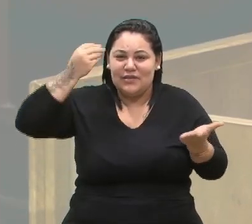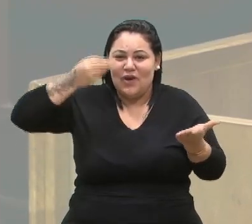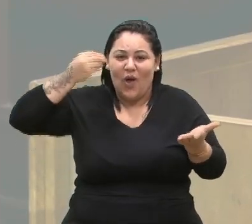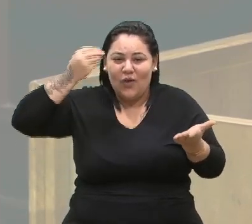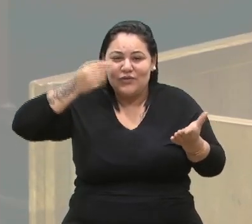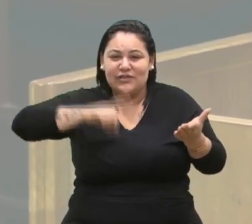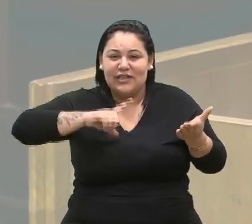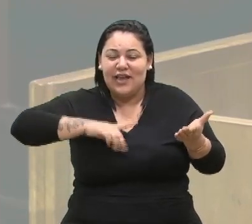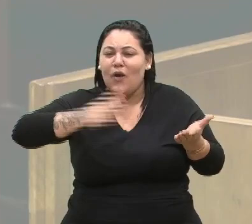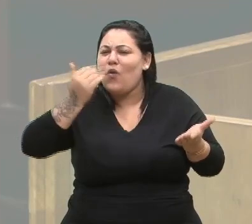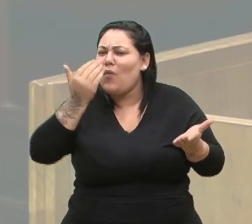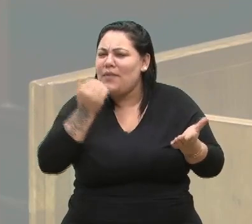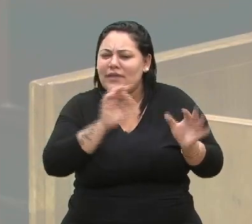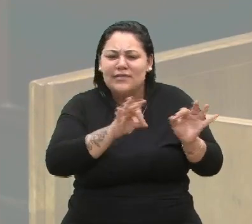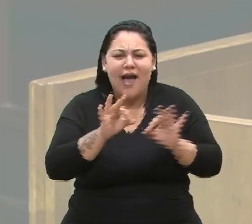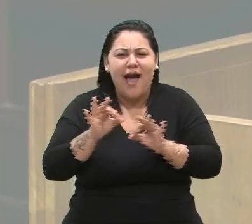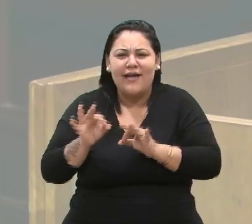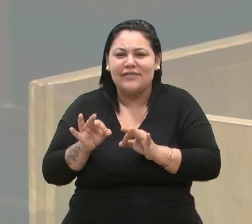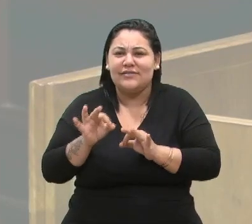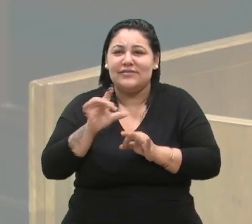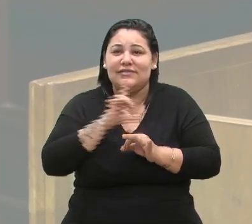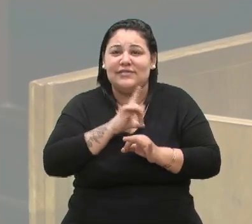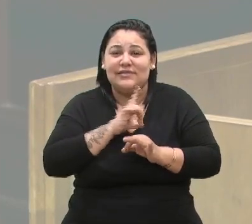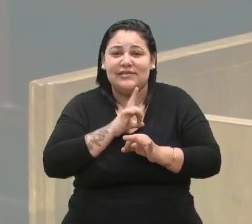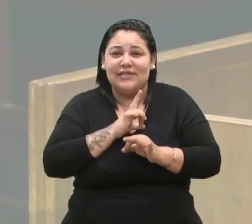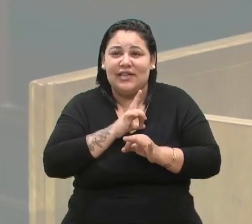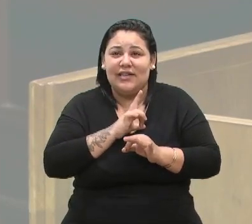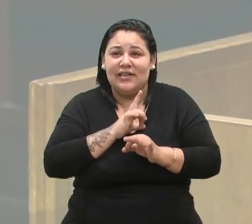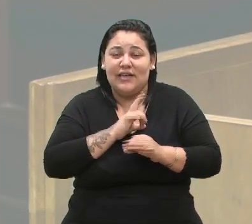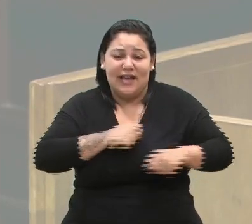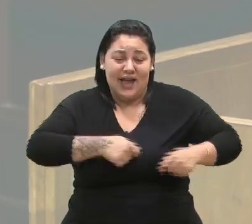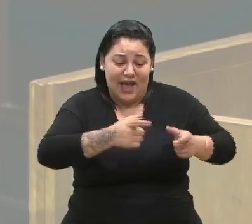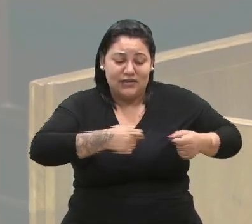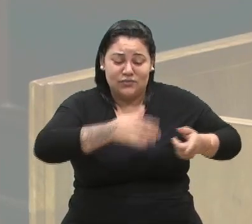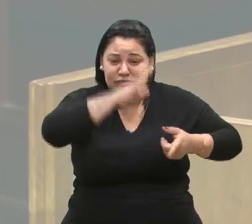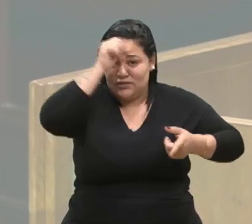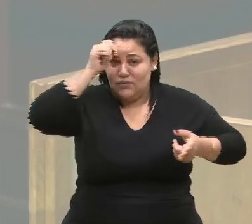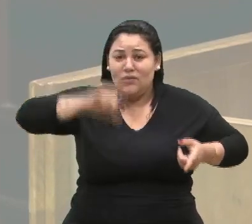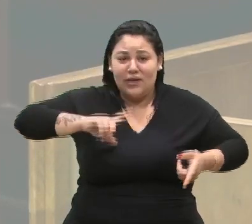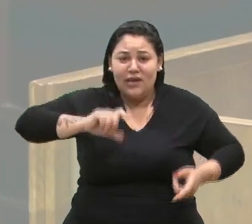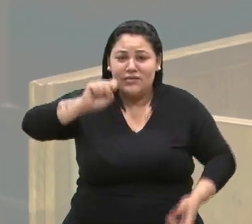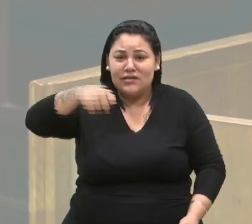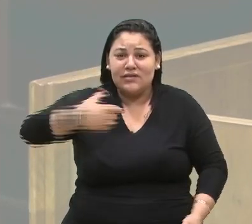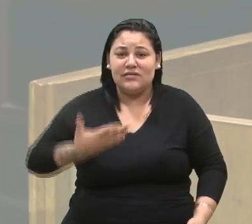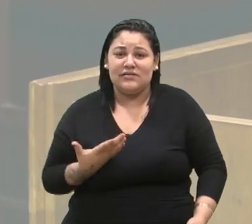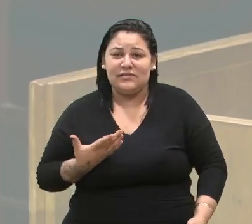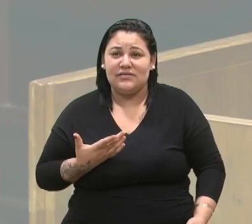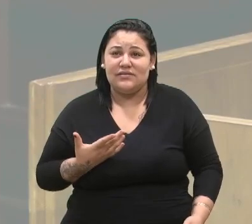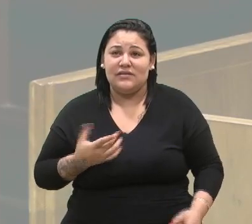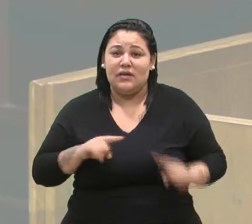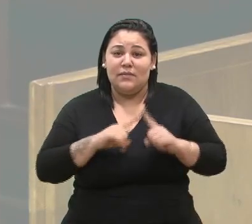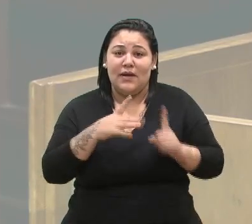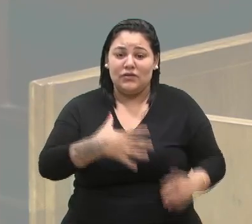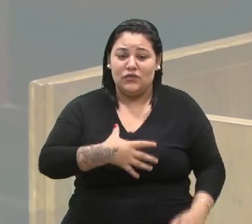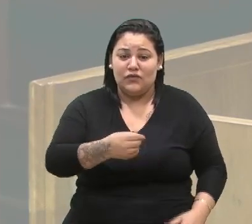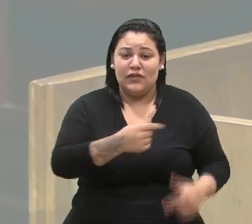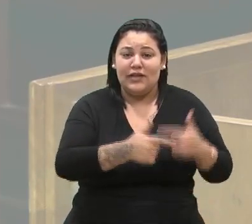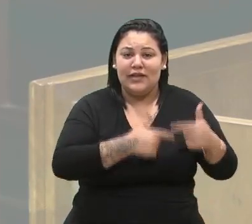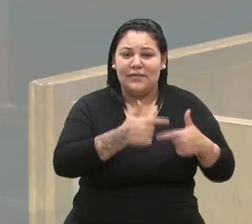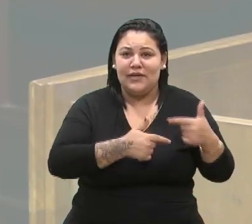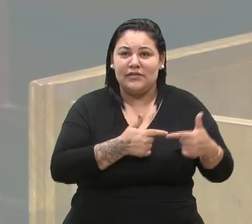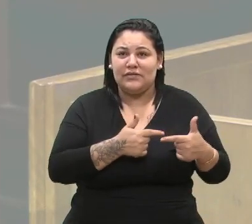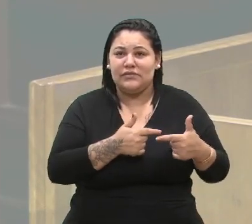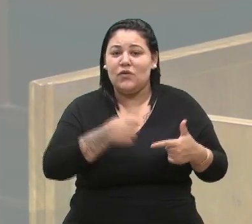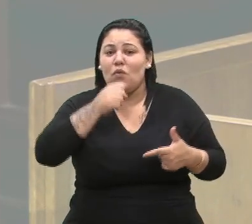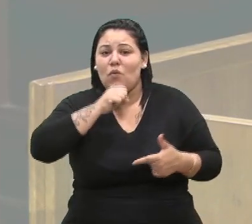as refeições, tem custo para o município, tem custo para o município. Mas enquanto o filho está trabalhando, o idoso